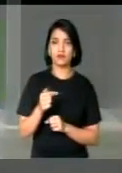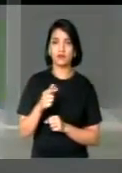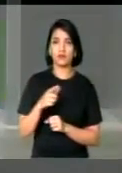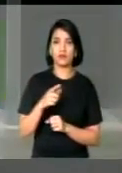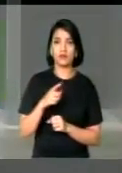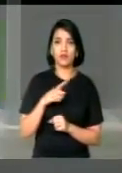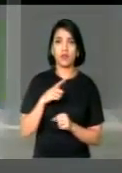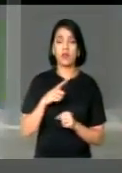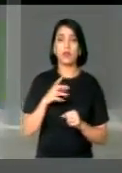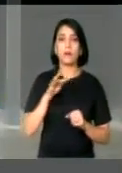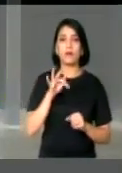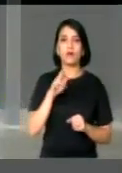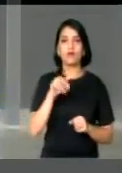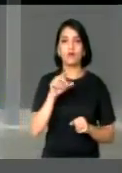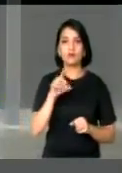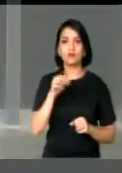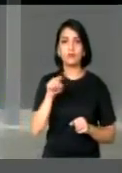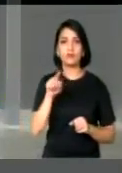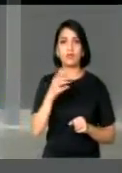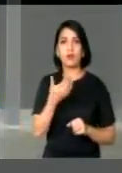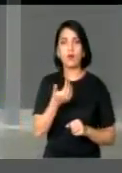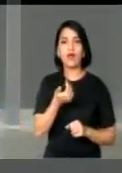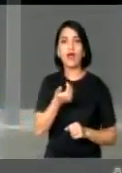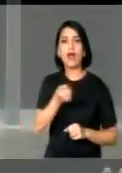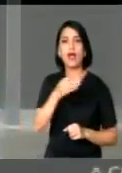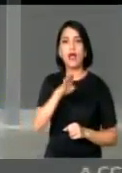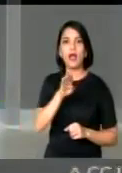Fundação Abrinque. Quer dizer que